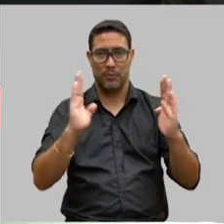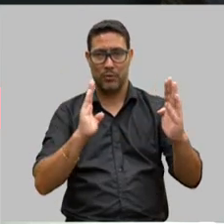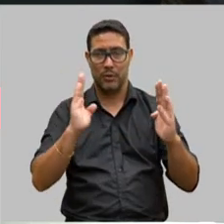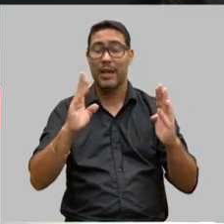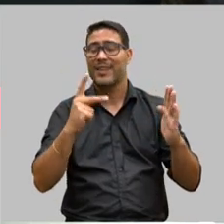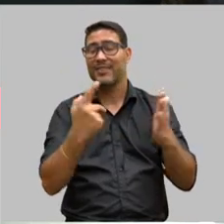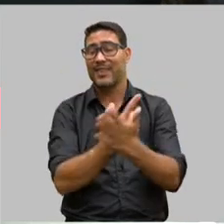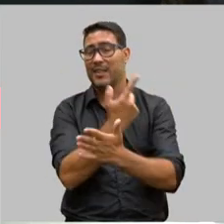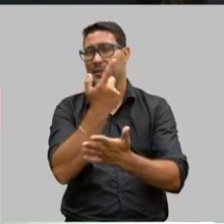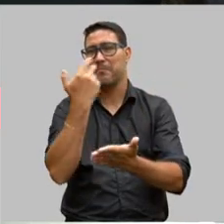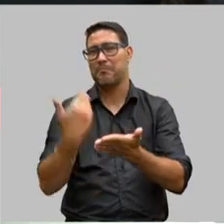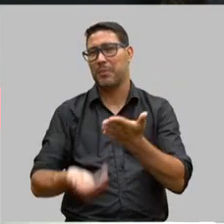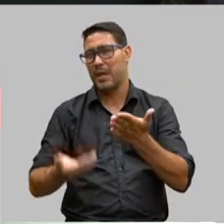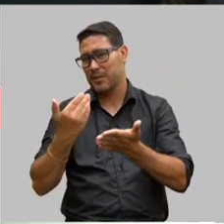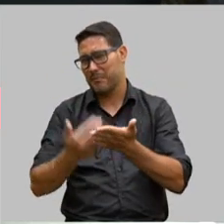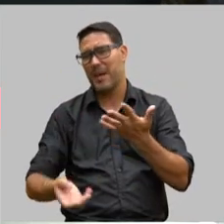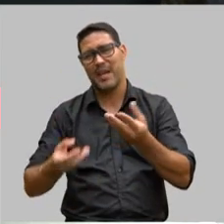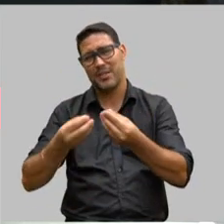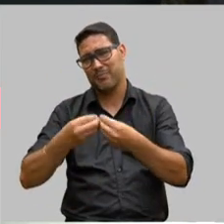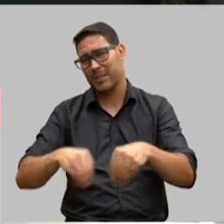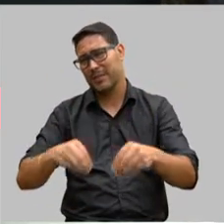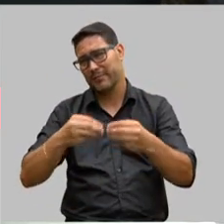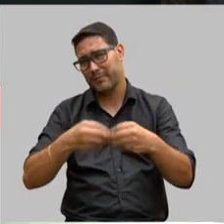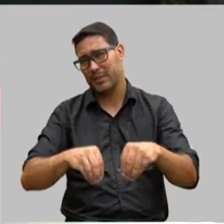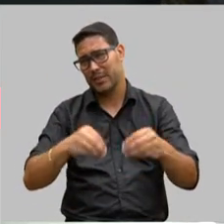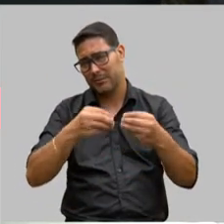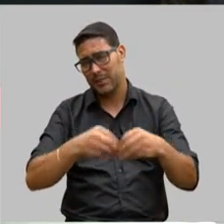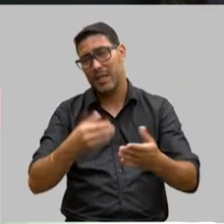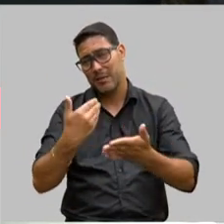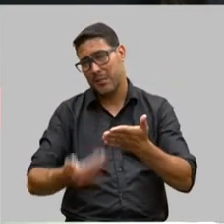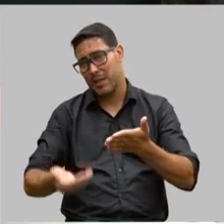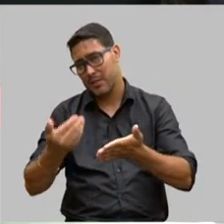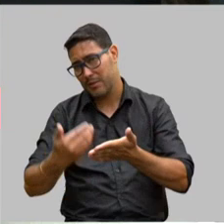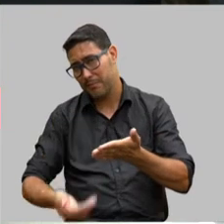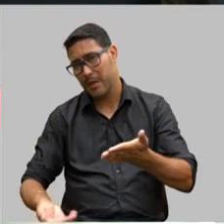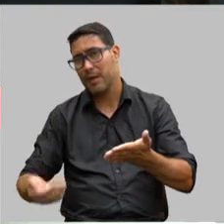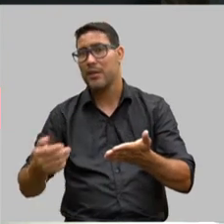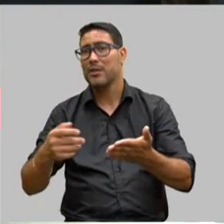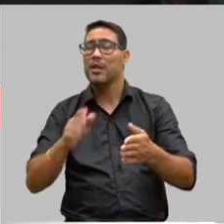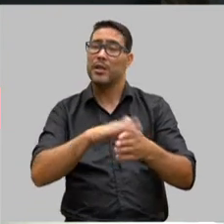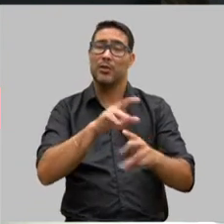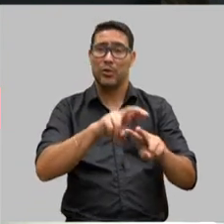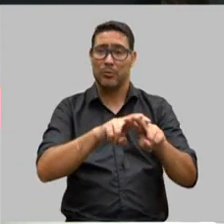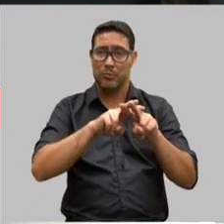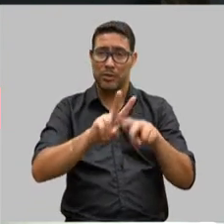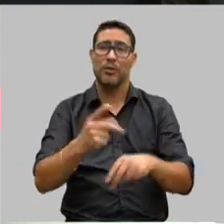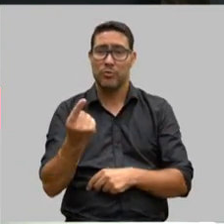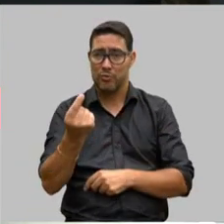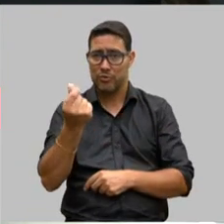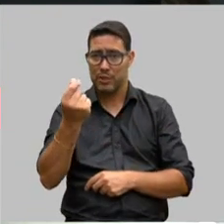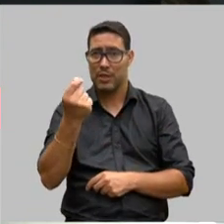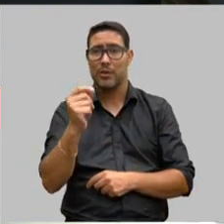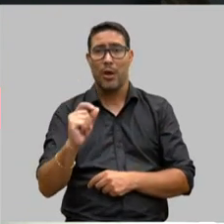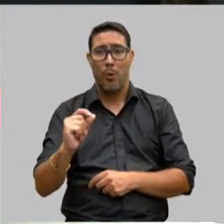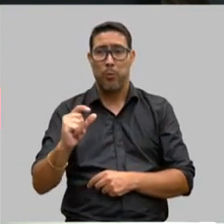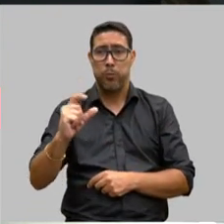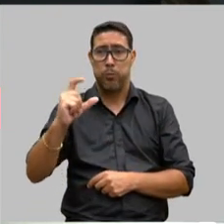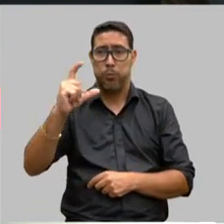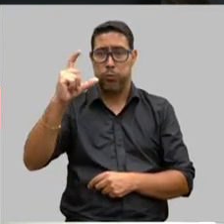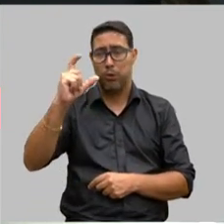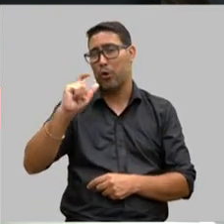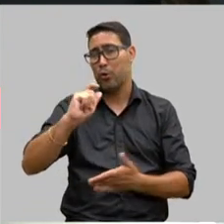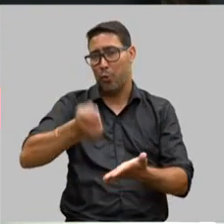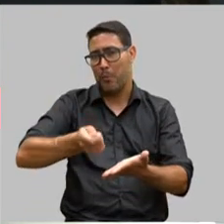de produtividade, né? Perdas de produção. Com isso, você tem aumento de preços de alimentos, preços